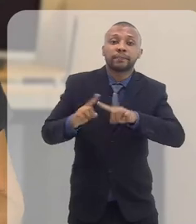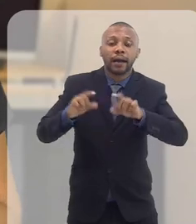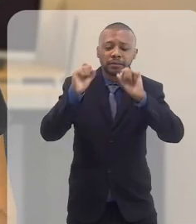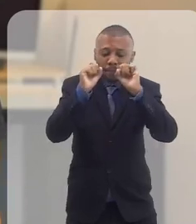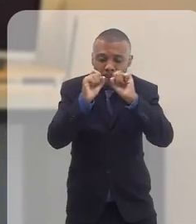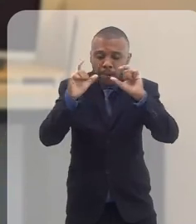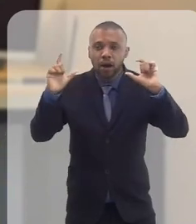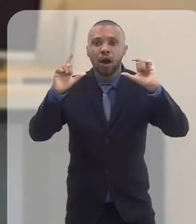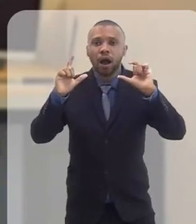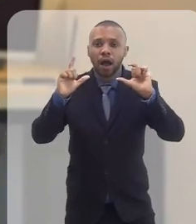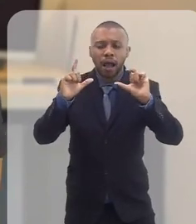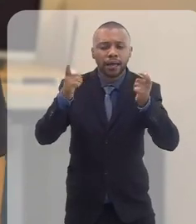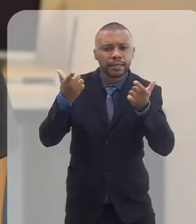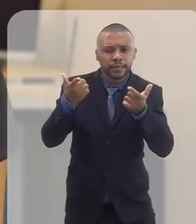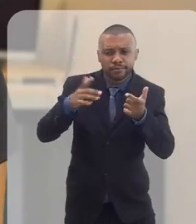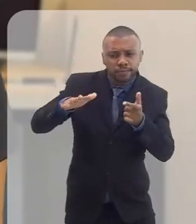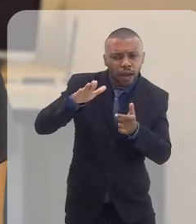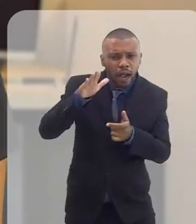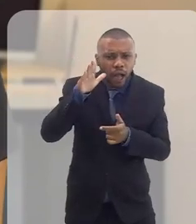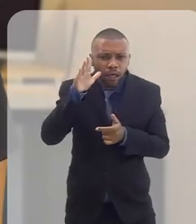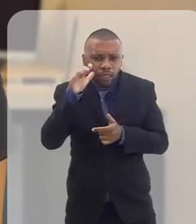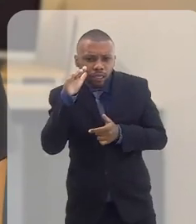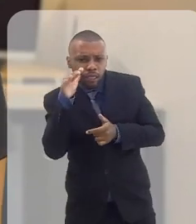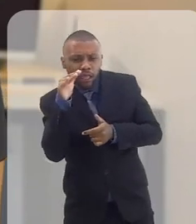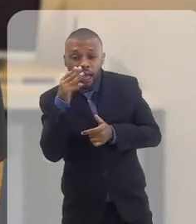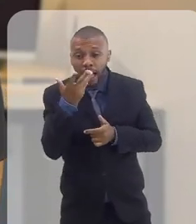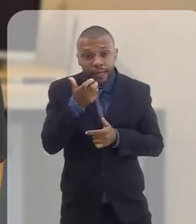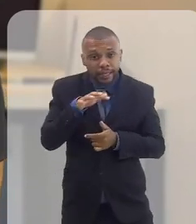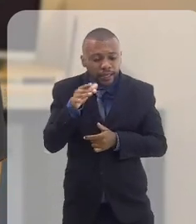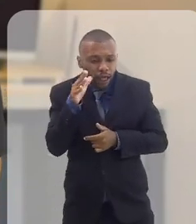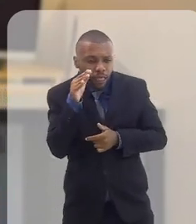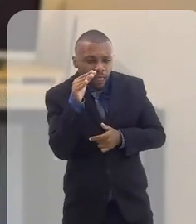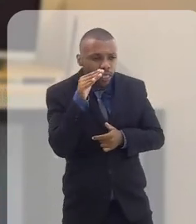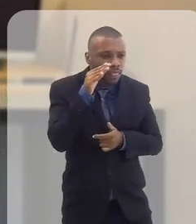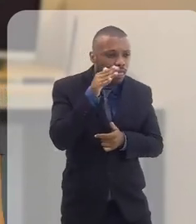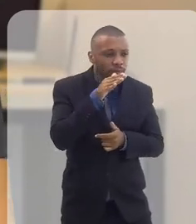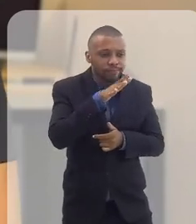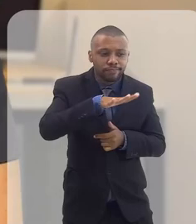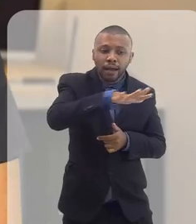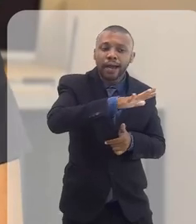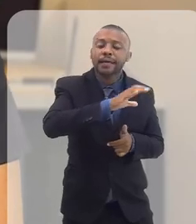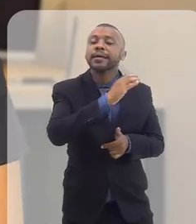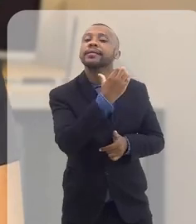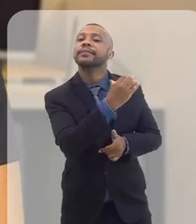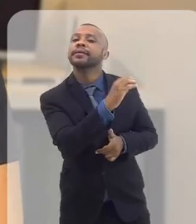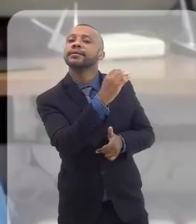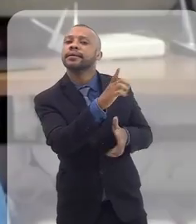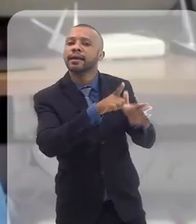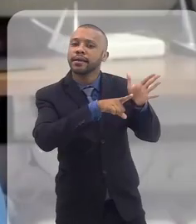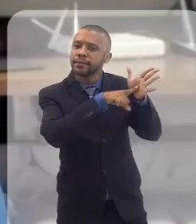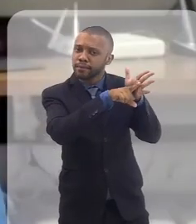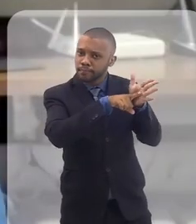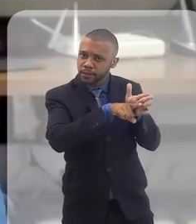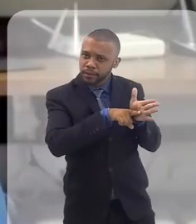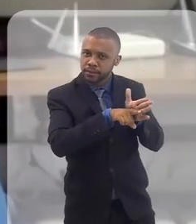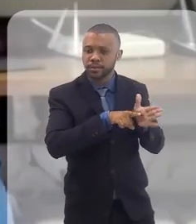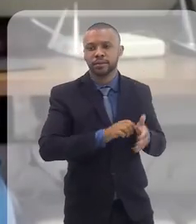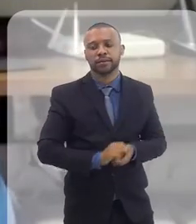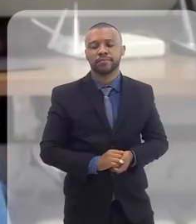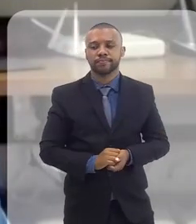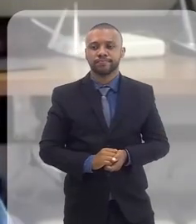estrutura, mas de despertar esse olhar curioso, né, da criança para a ciência. Olha,